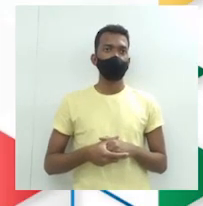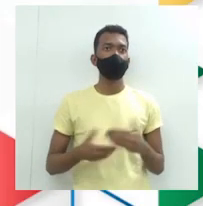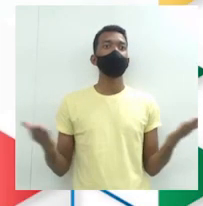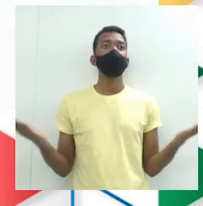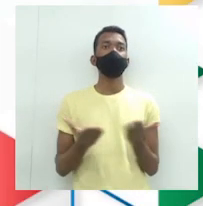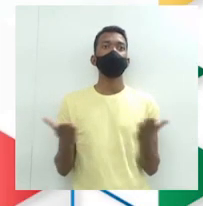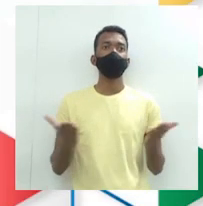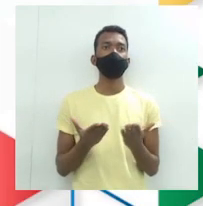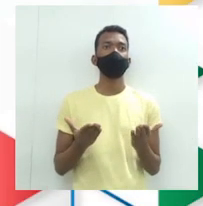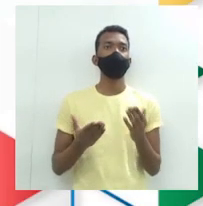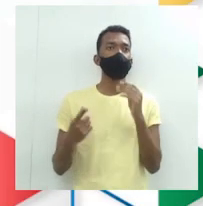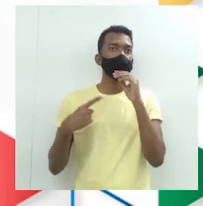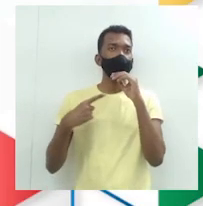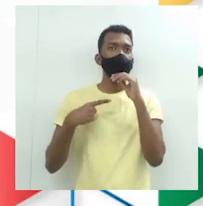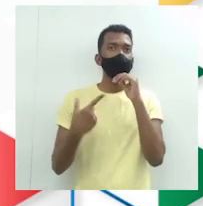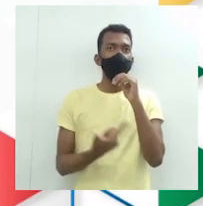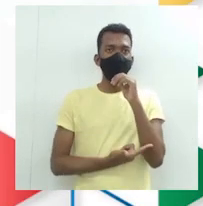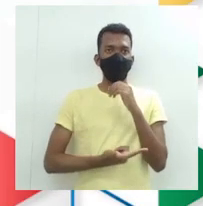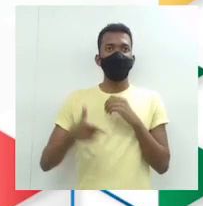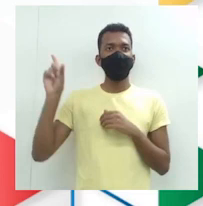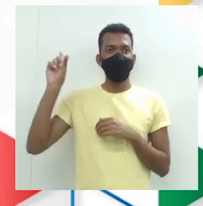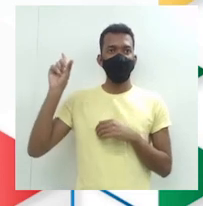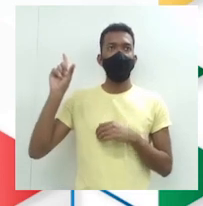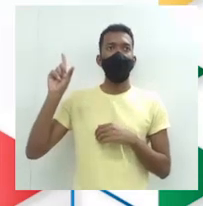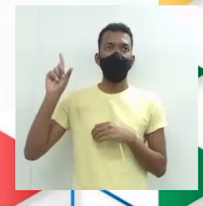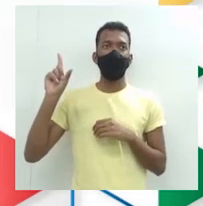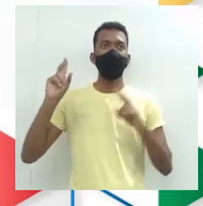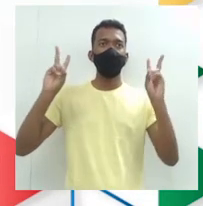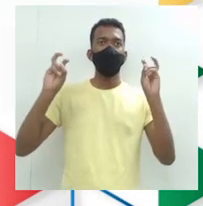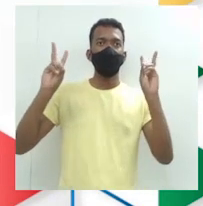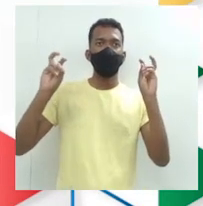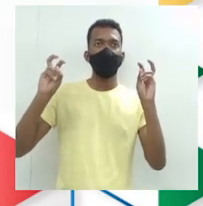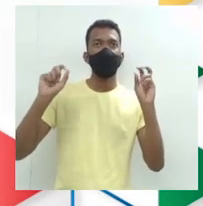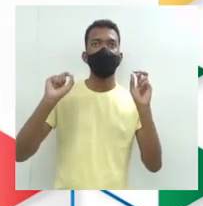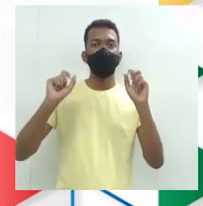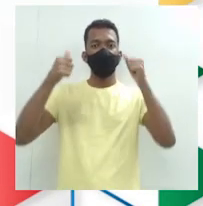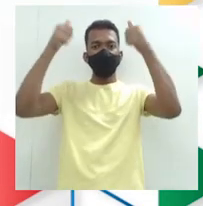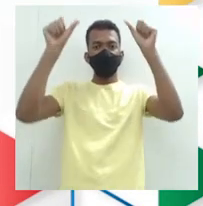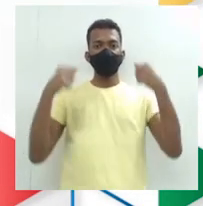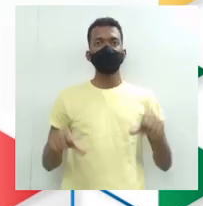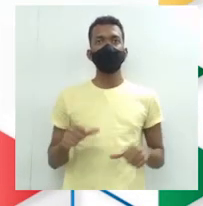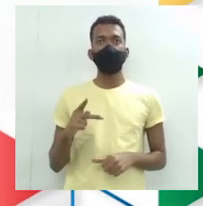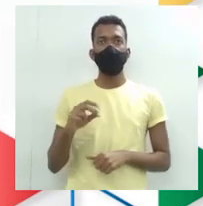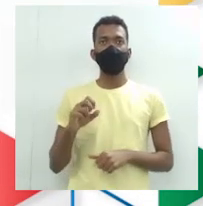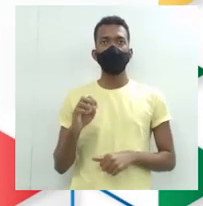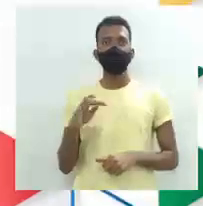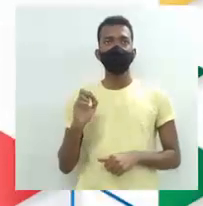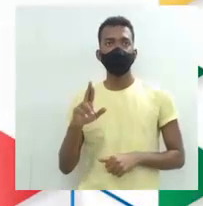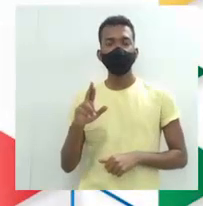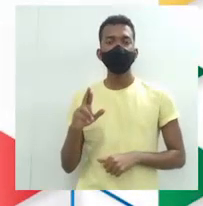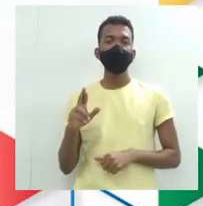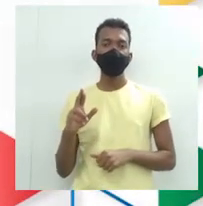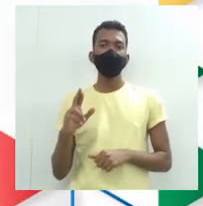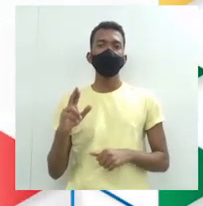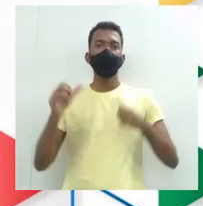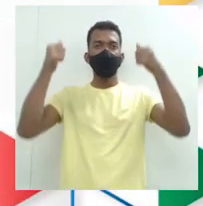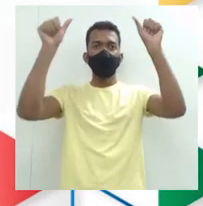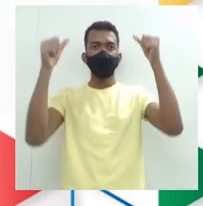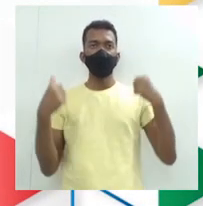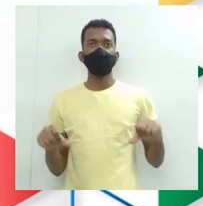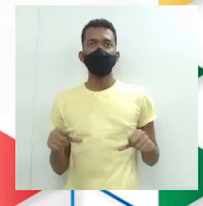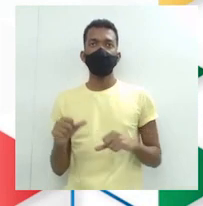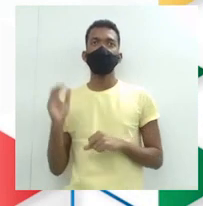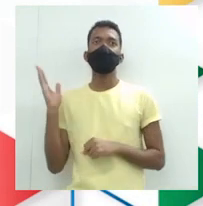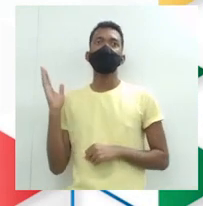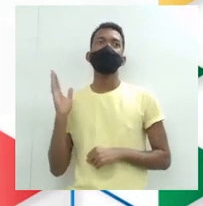a gente vai para um outro gênero textual, essa poster, que é o nosso cartaz. E geralmente o gênero cartaz ele